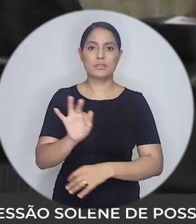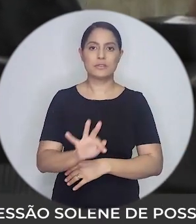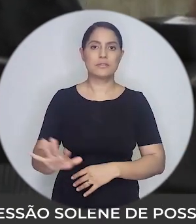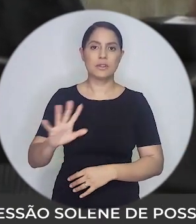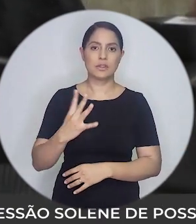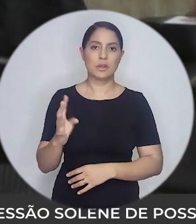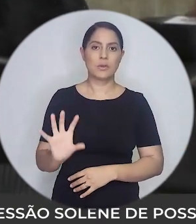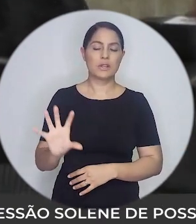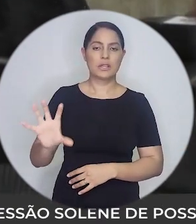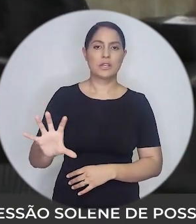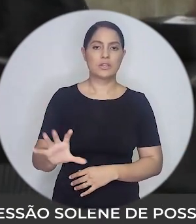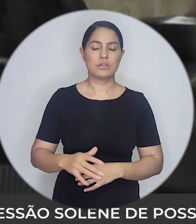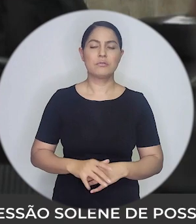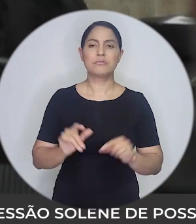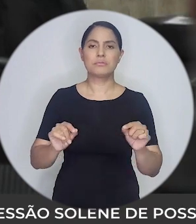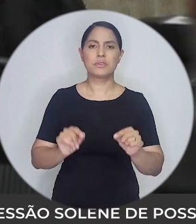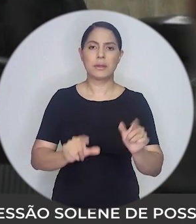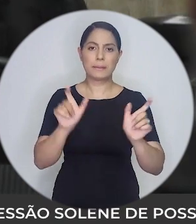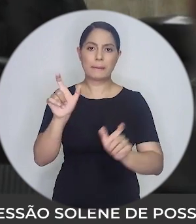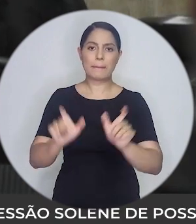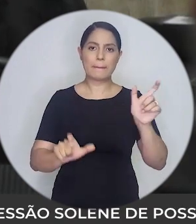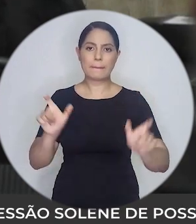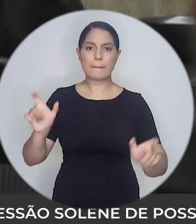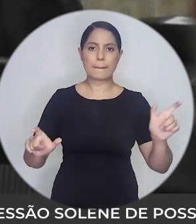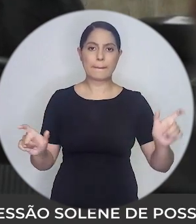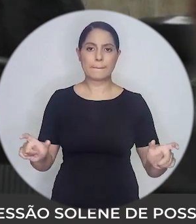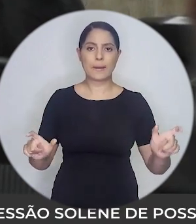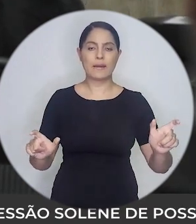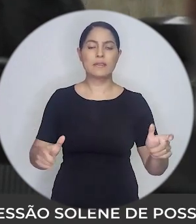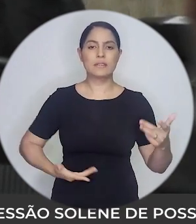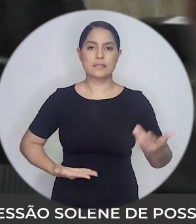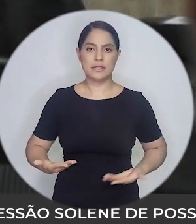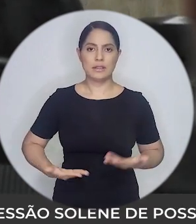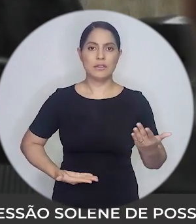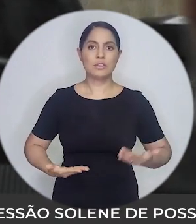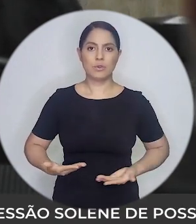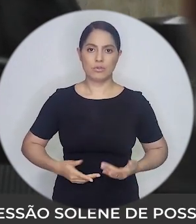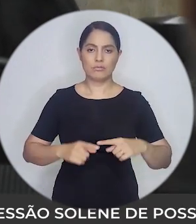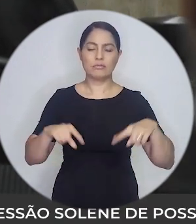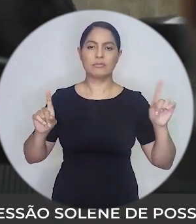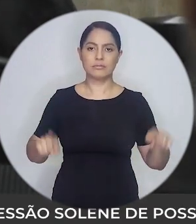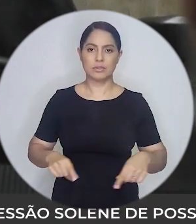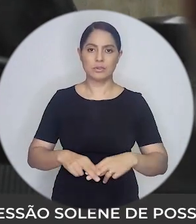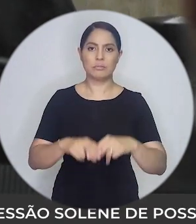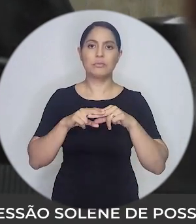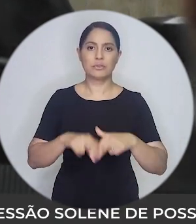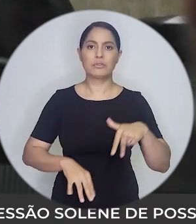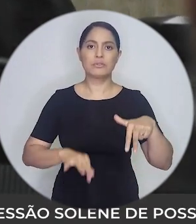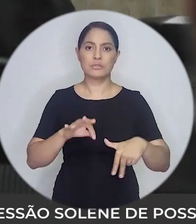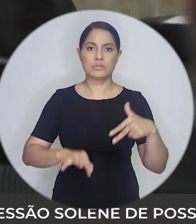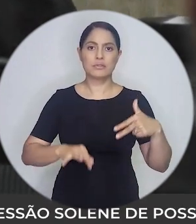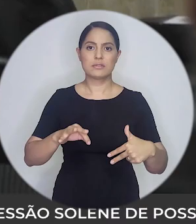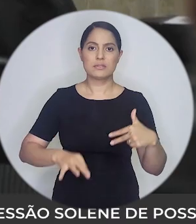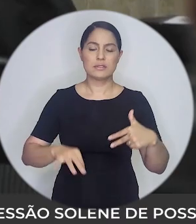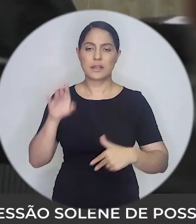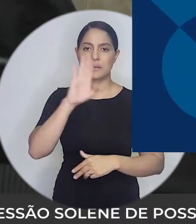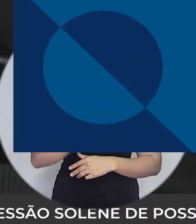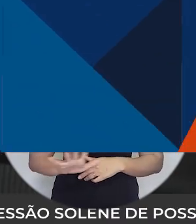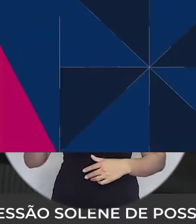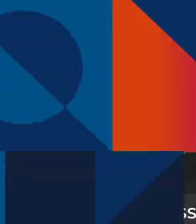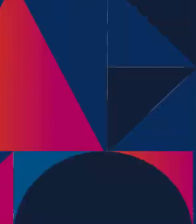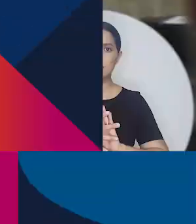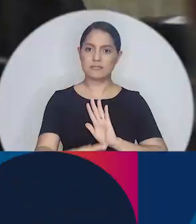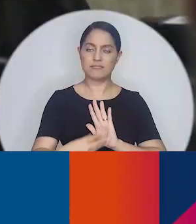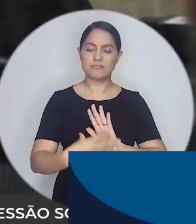vanguardista Justiça Federal da 4ª Região, na pessoa dos magistrados e servidores que fazem dela um modelo a ser seguido pelo Poder Judiciário